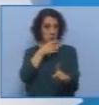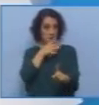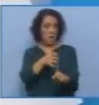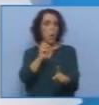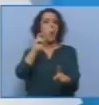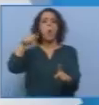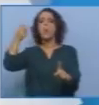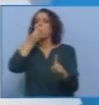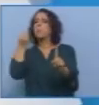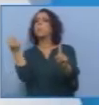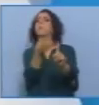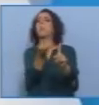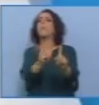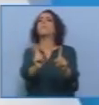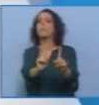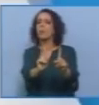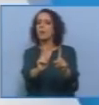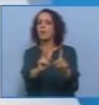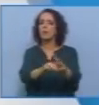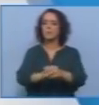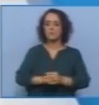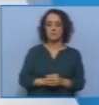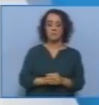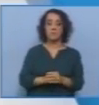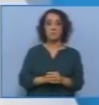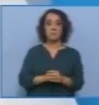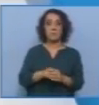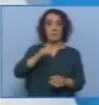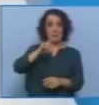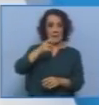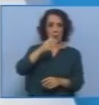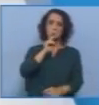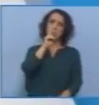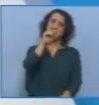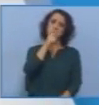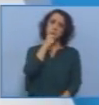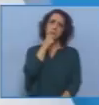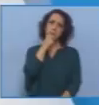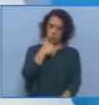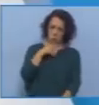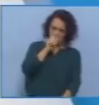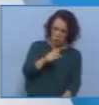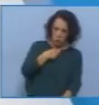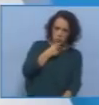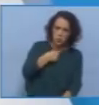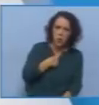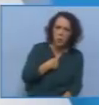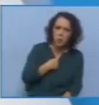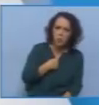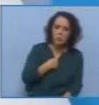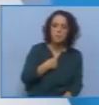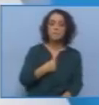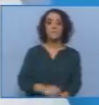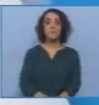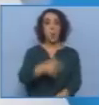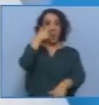foram outros que tu disseram de mim? Disse-lhe Pilatos: Porventura sou judeu? O teu